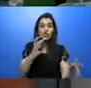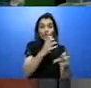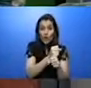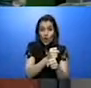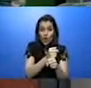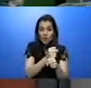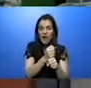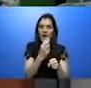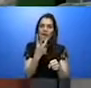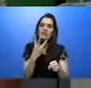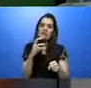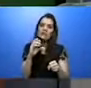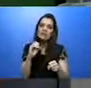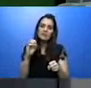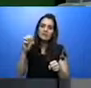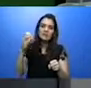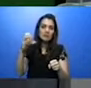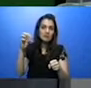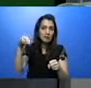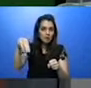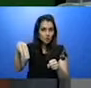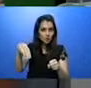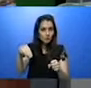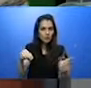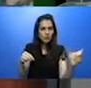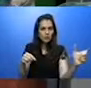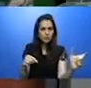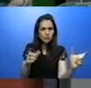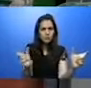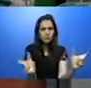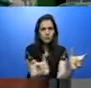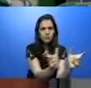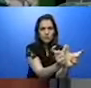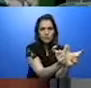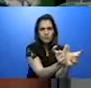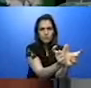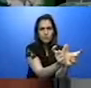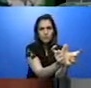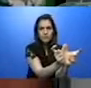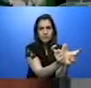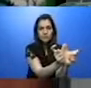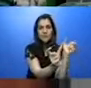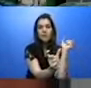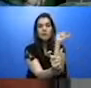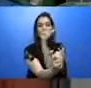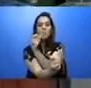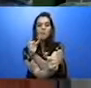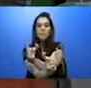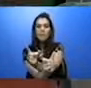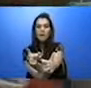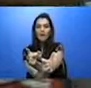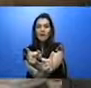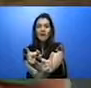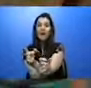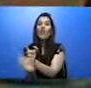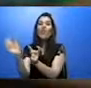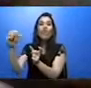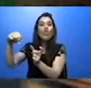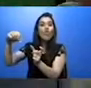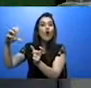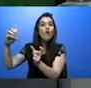régua, mais 30 centímetros. Olha, 30 mais 30, 60. E mais 30, 90 centímetros.